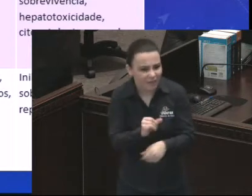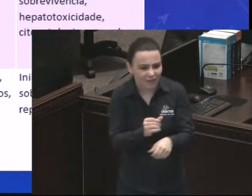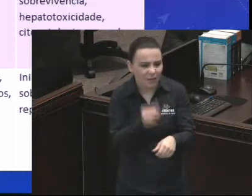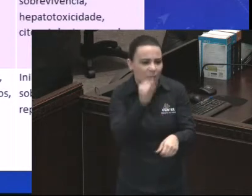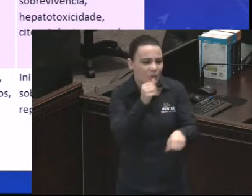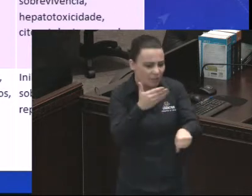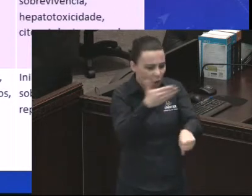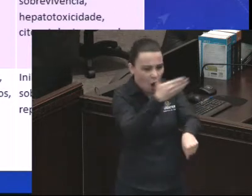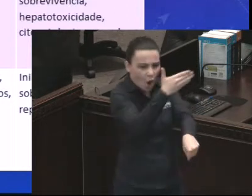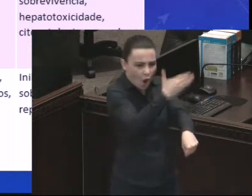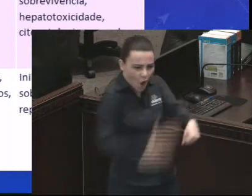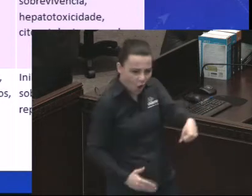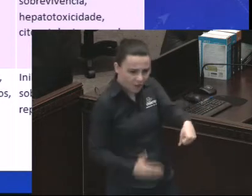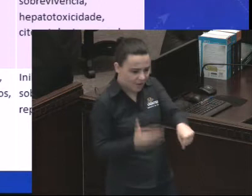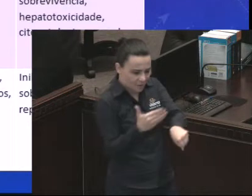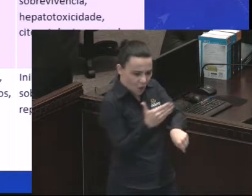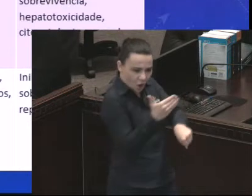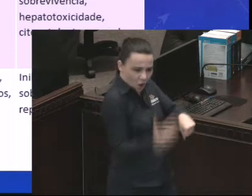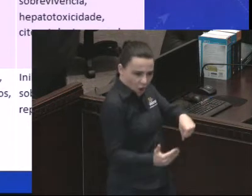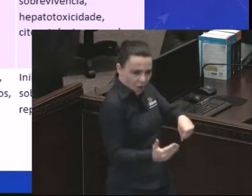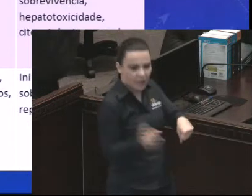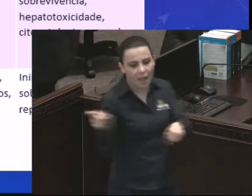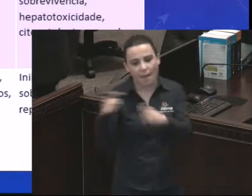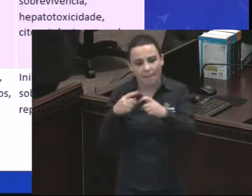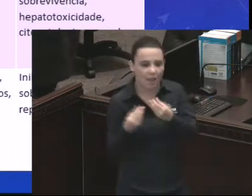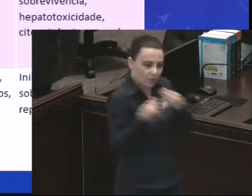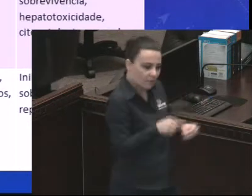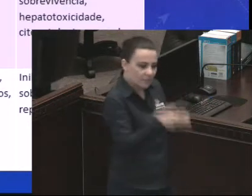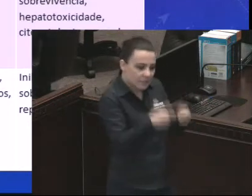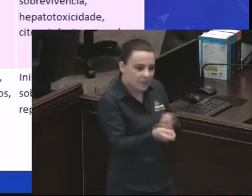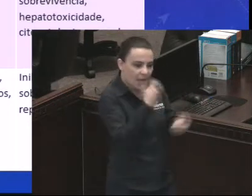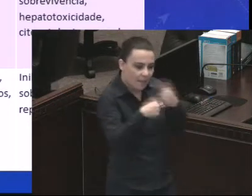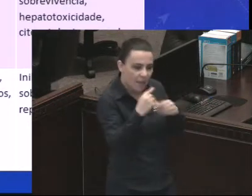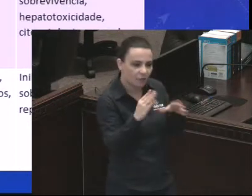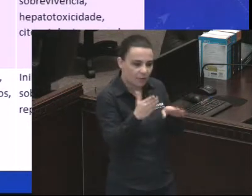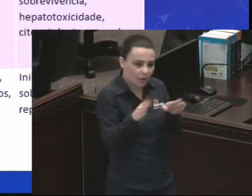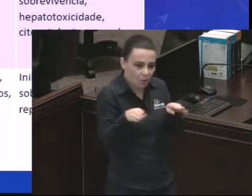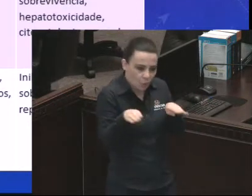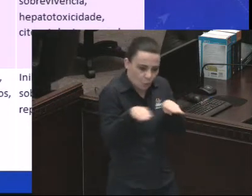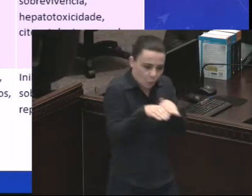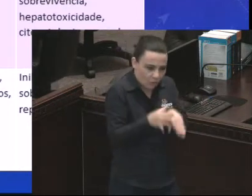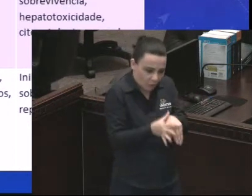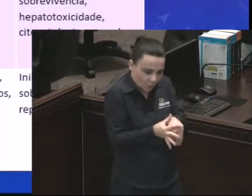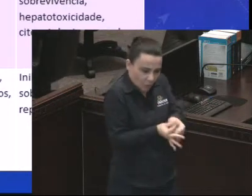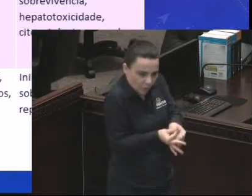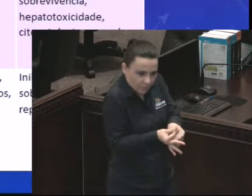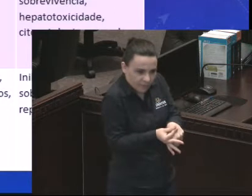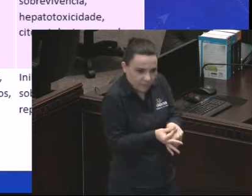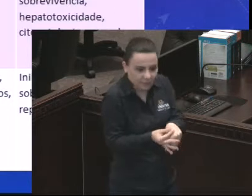estão sendo afetados. Como eu disse para vocês, o efeito em geral é visto como inibição de crescimento